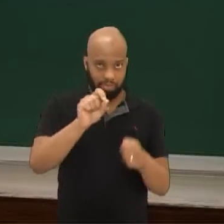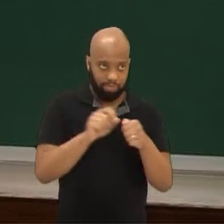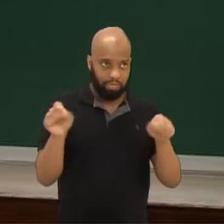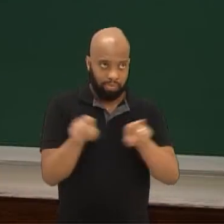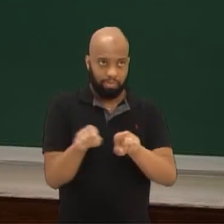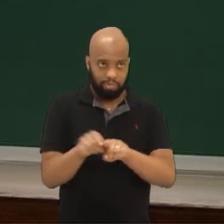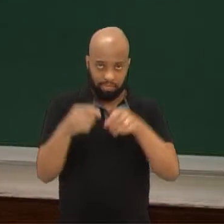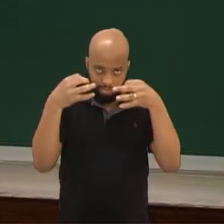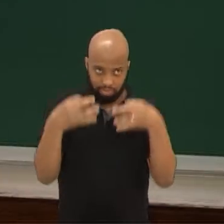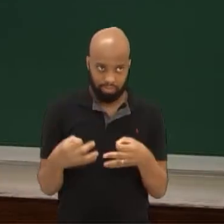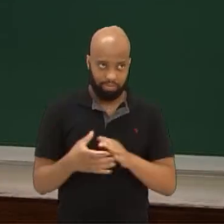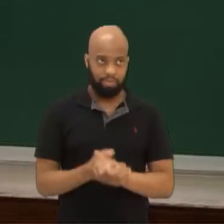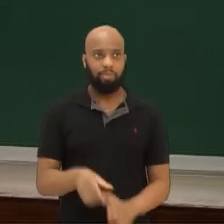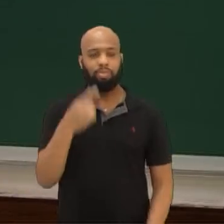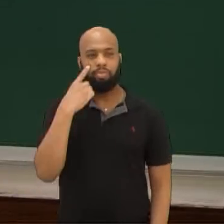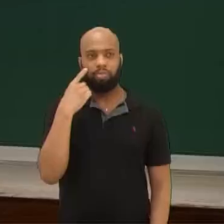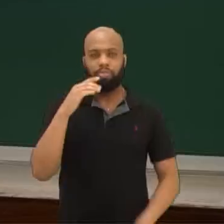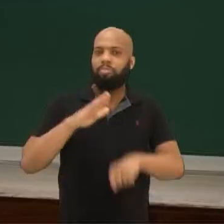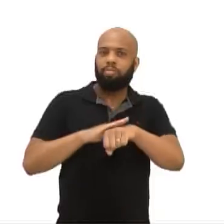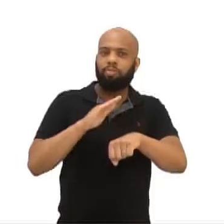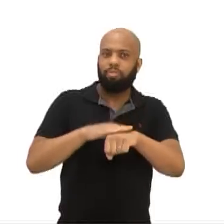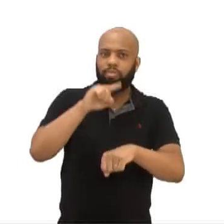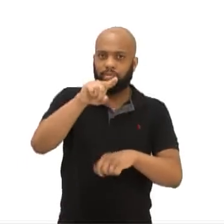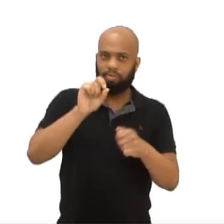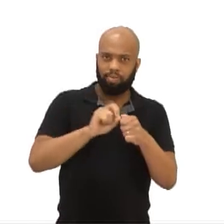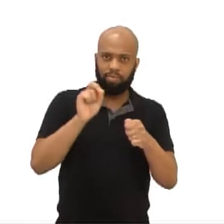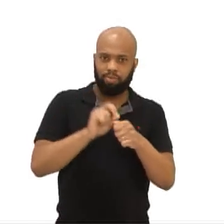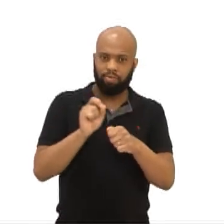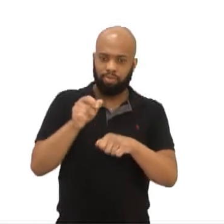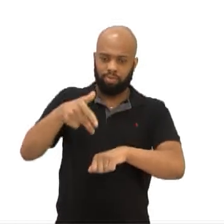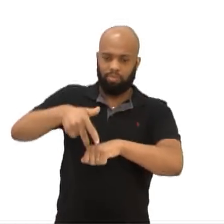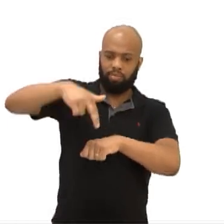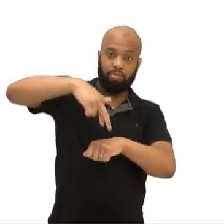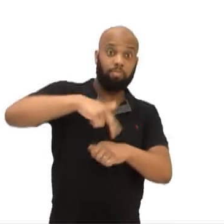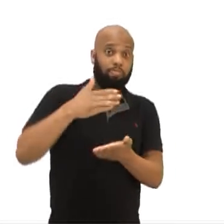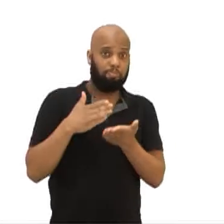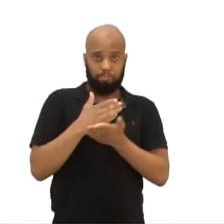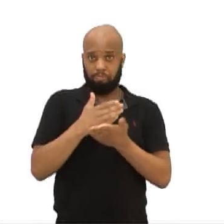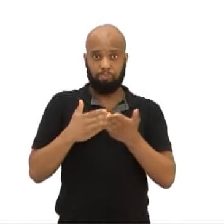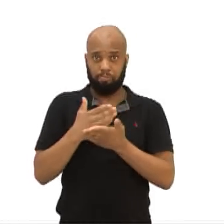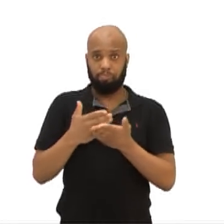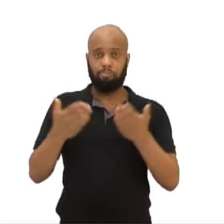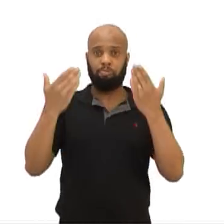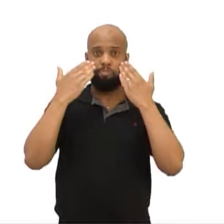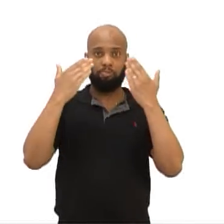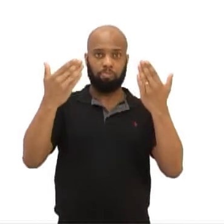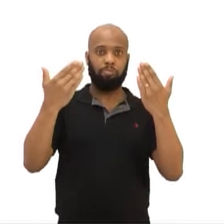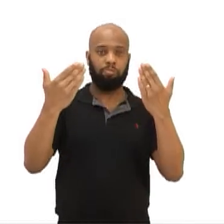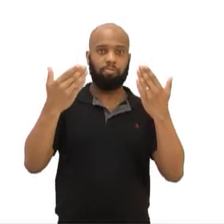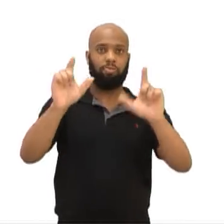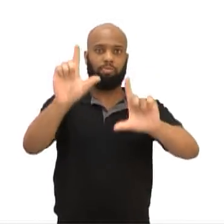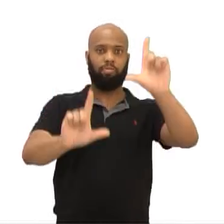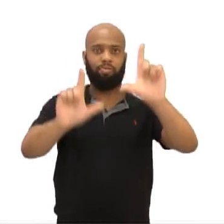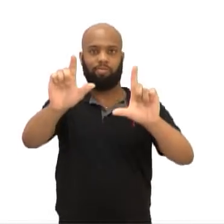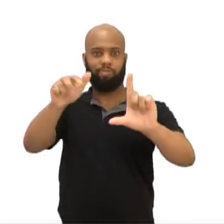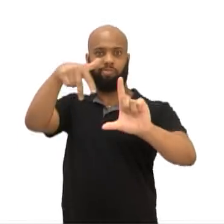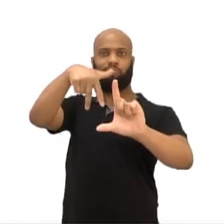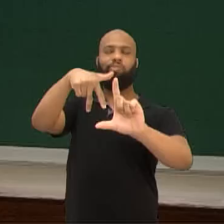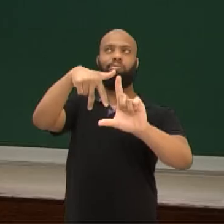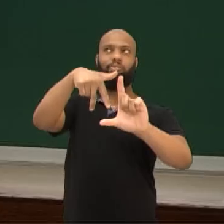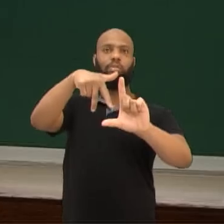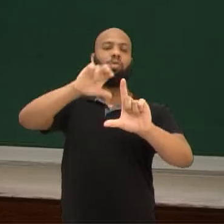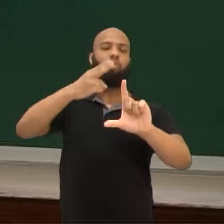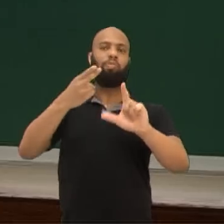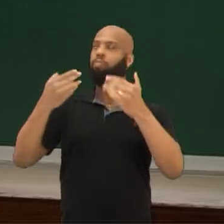fizeram também, não foi? A hora que vocês deram meia volta, vocês ficaram de costas para a TV ou pelo celular que vocês estão assistindo, não é? E o que quer